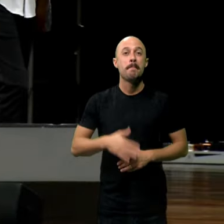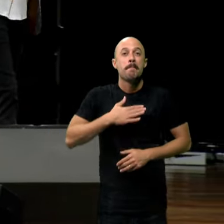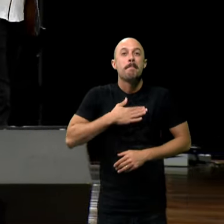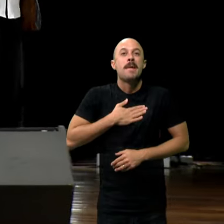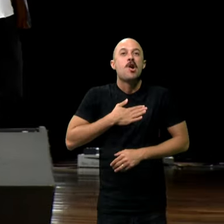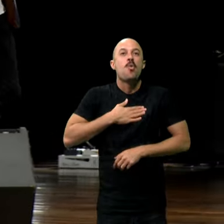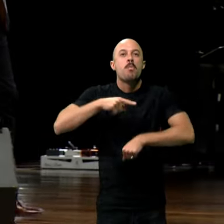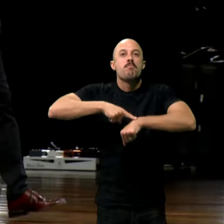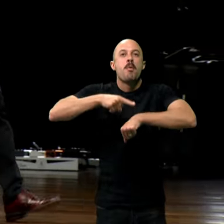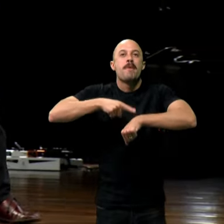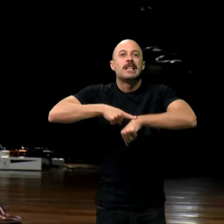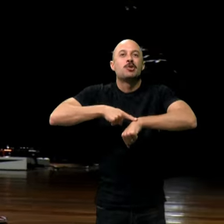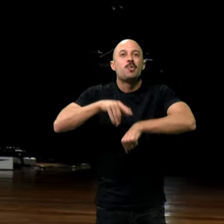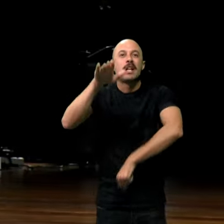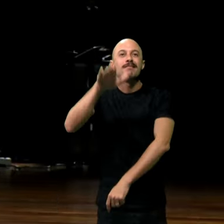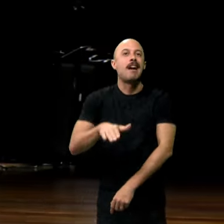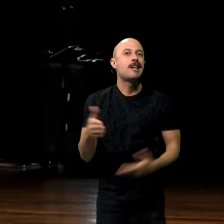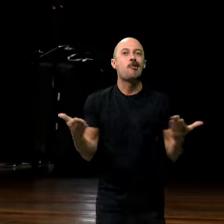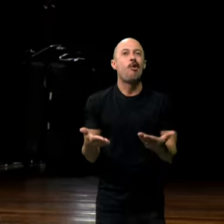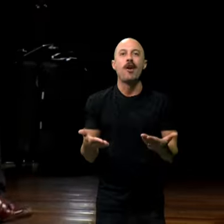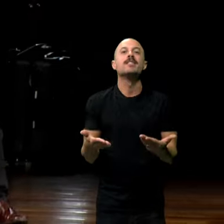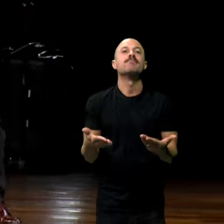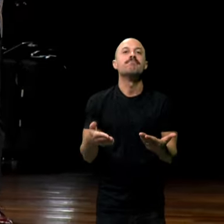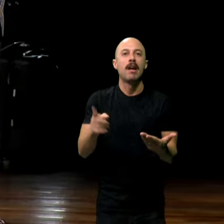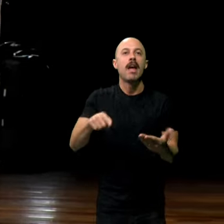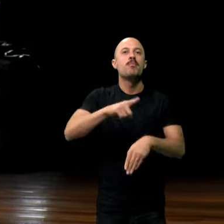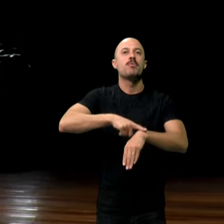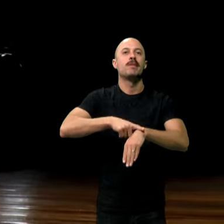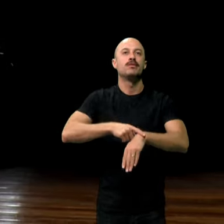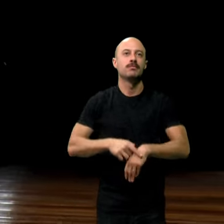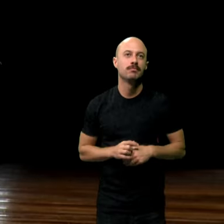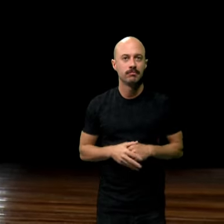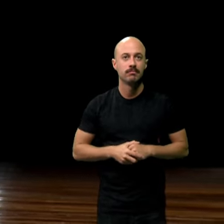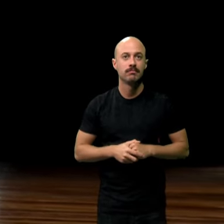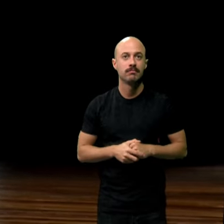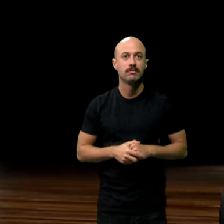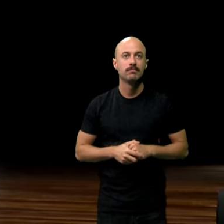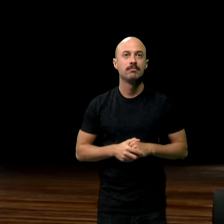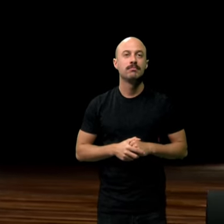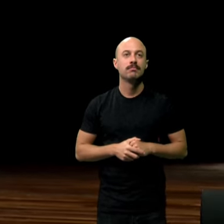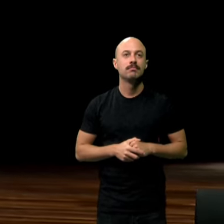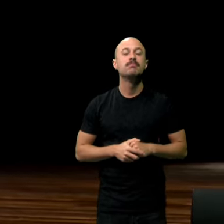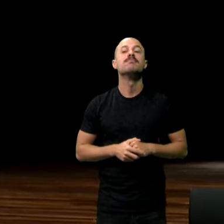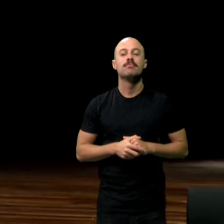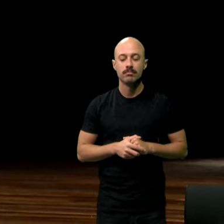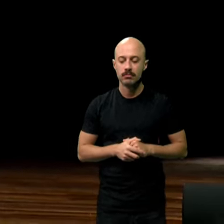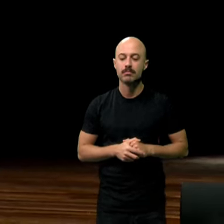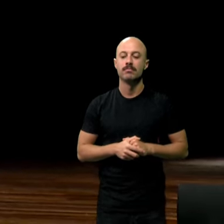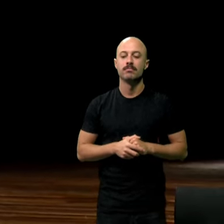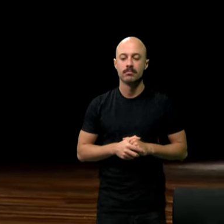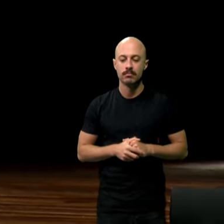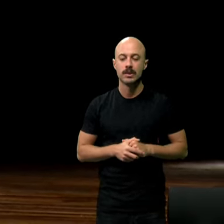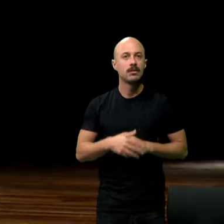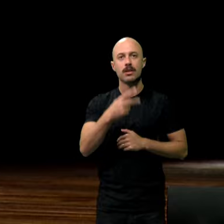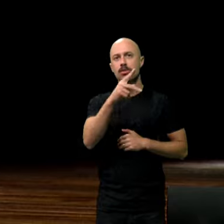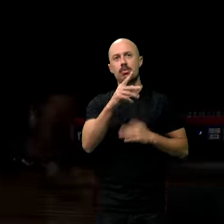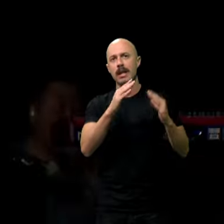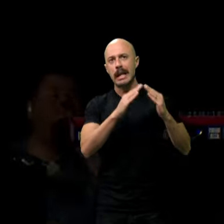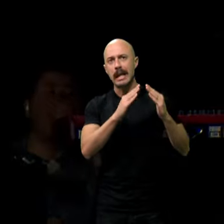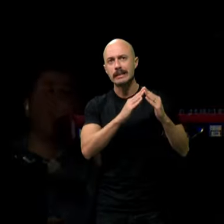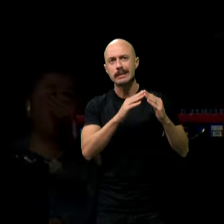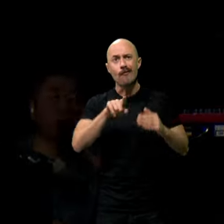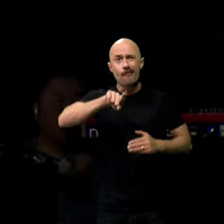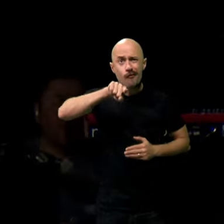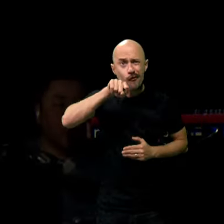Deus vai fazer algo com você, não importa se você está lá no último lugar. Deus vai sacudir as estruturas espirituais da tua casa. Hoje você